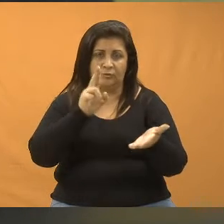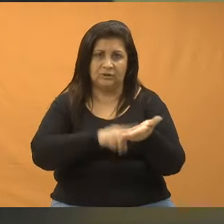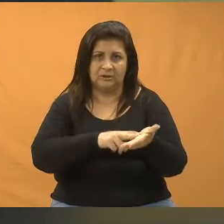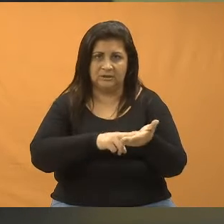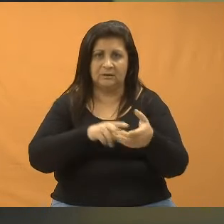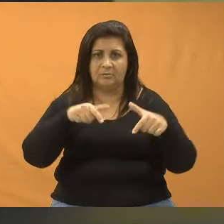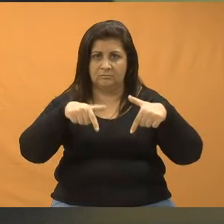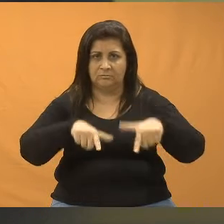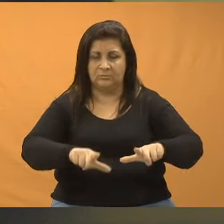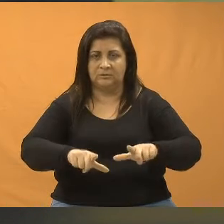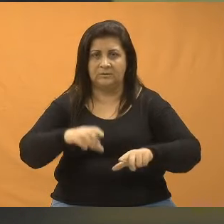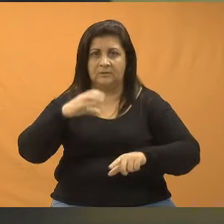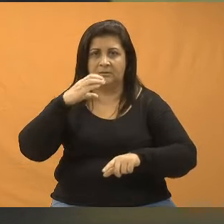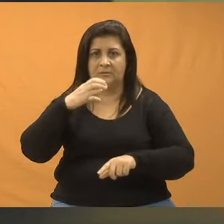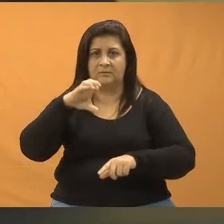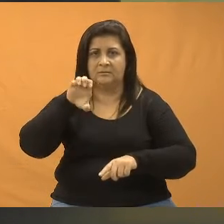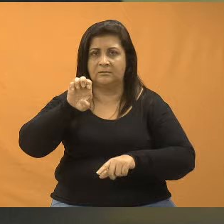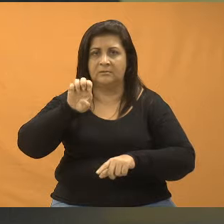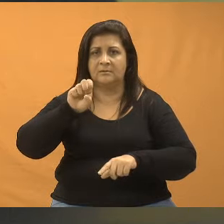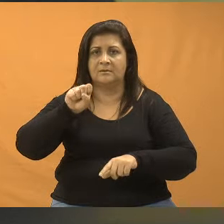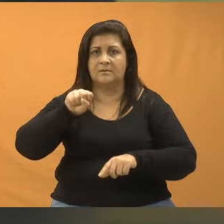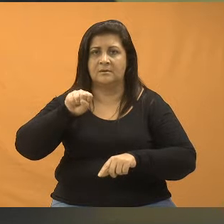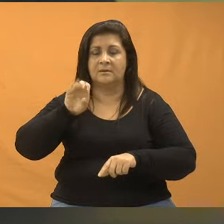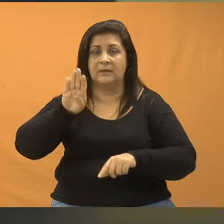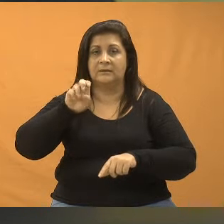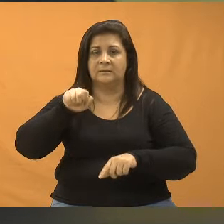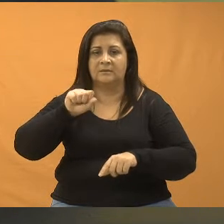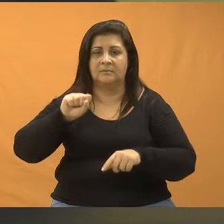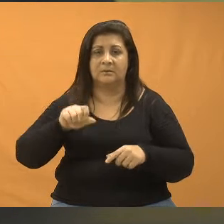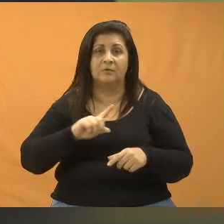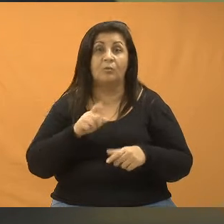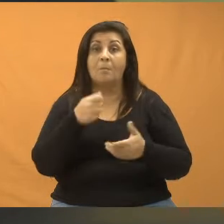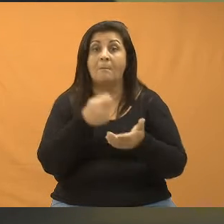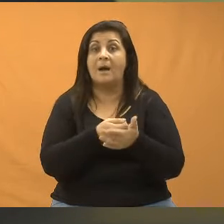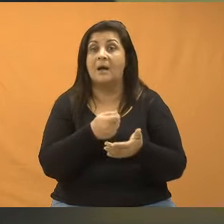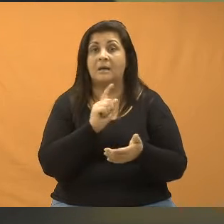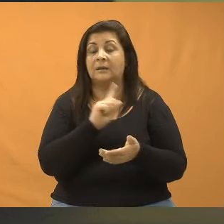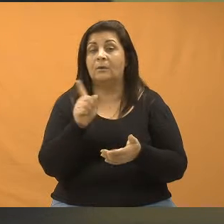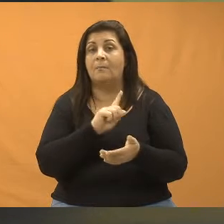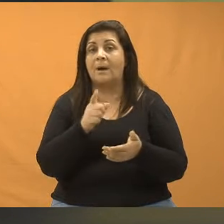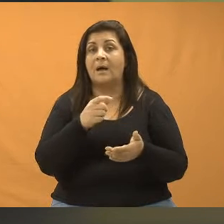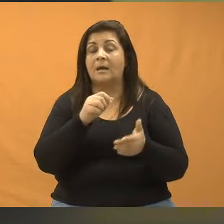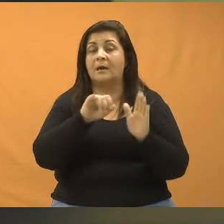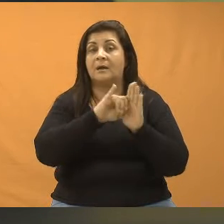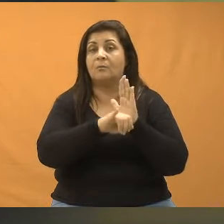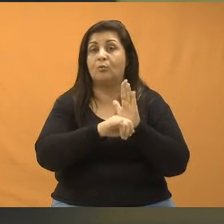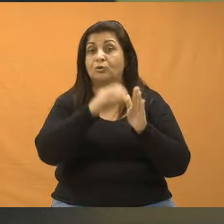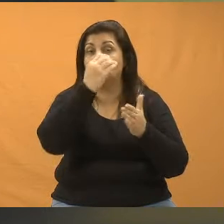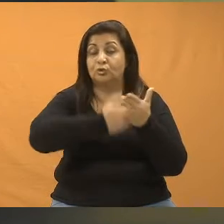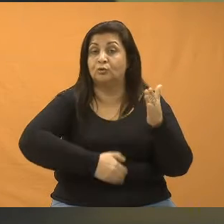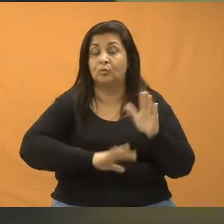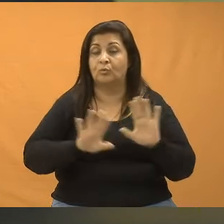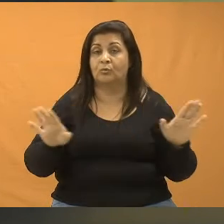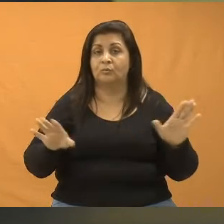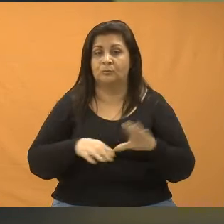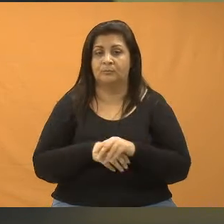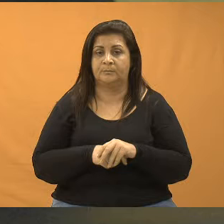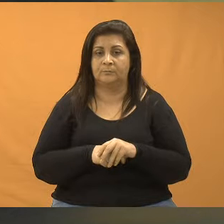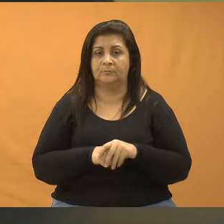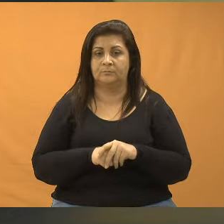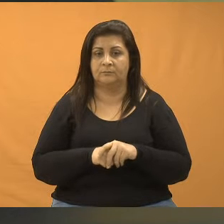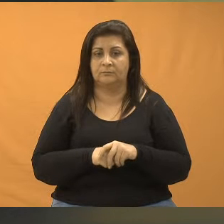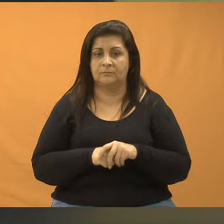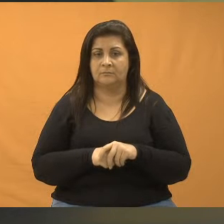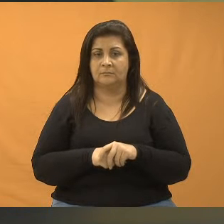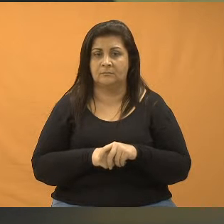Ministério da Saúde de filantropia, ela não paga uma série de impostos relacionados à folha, né? Então,